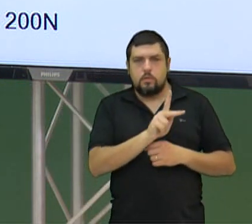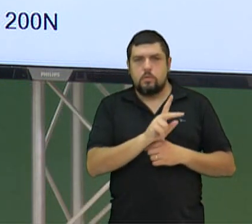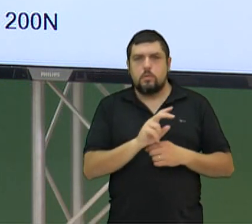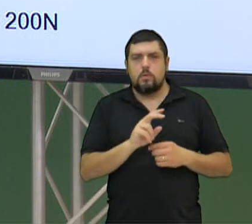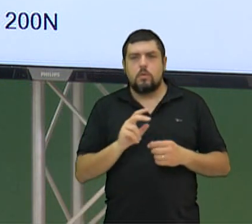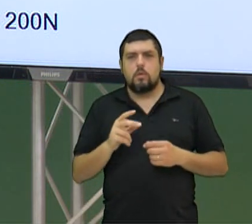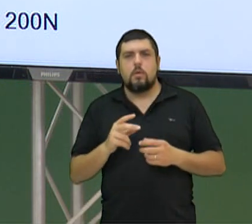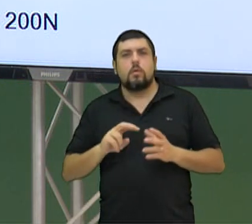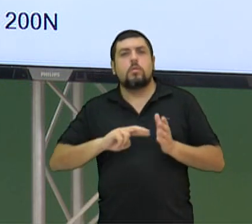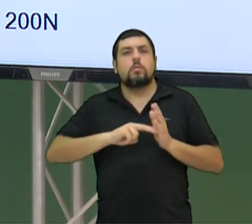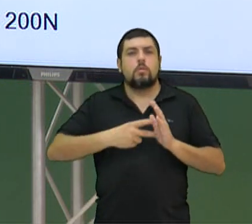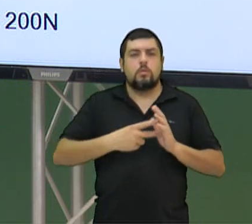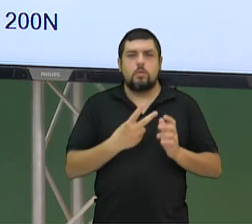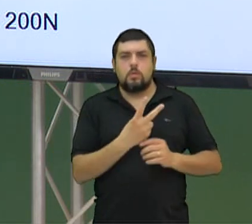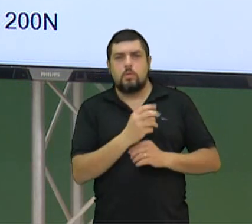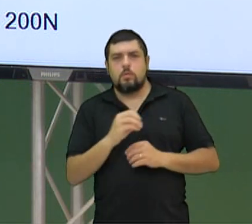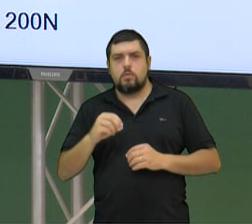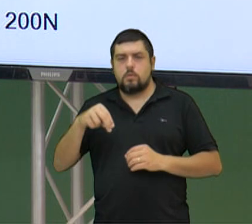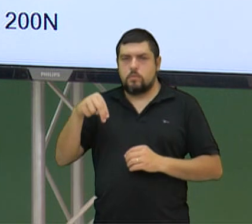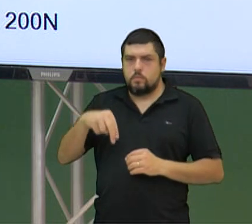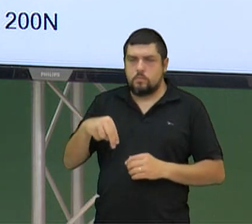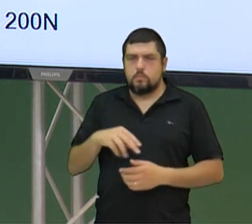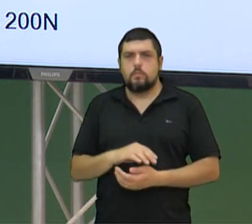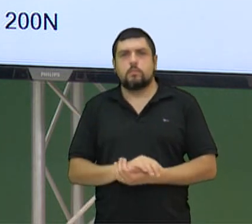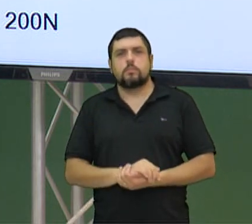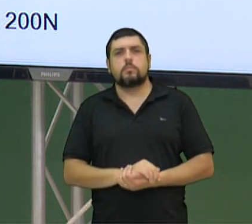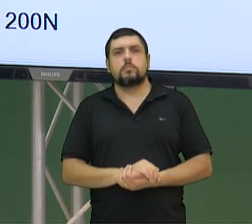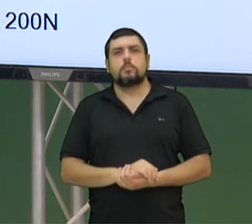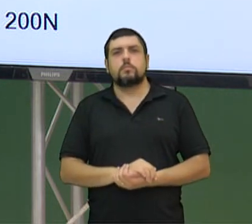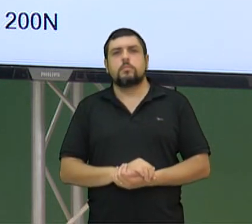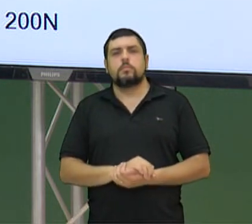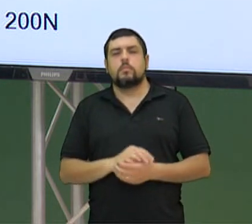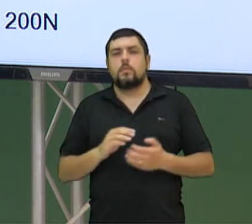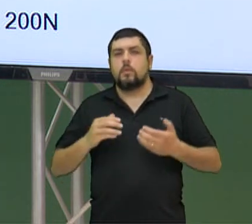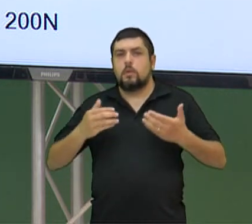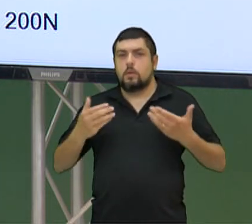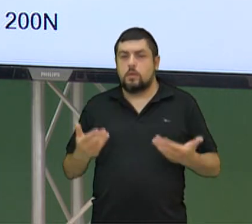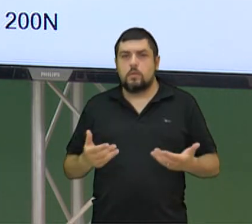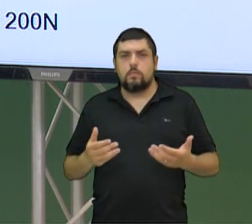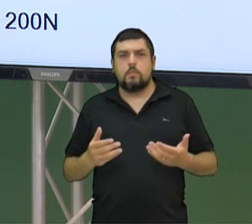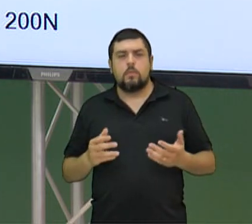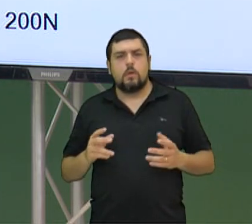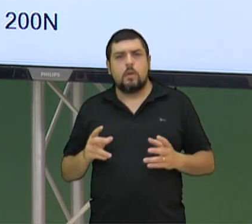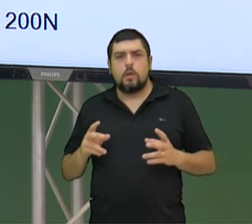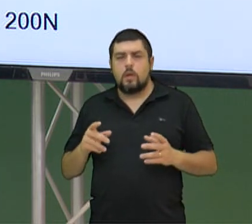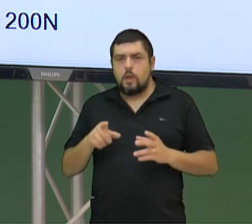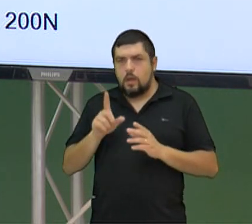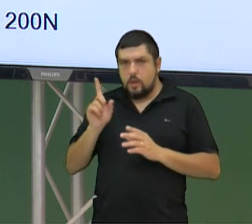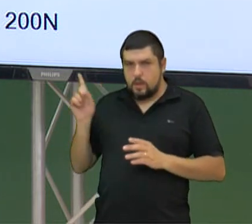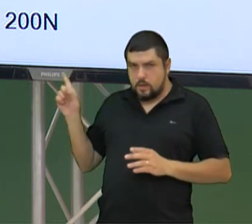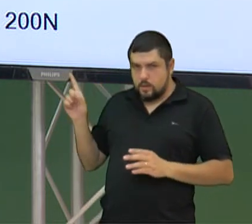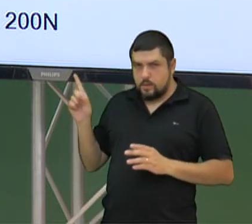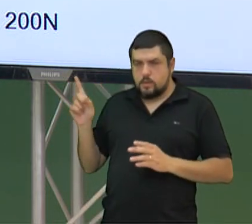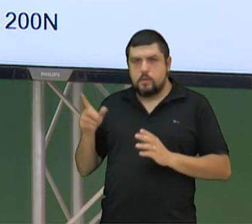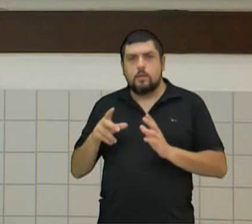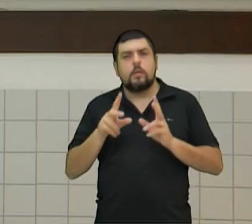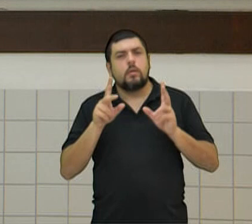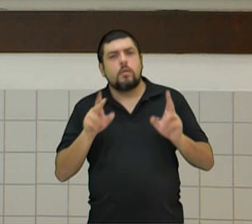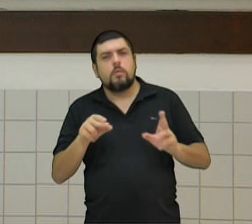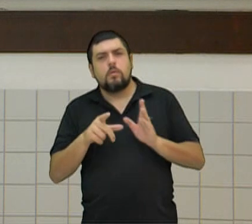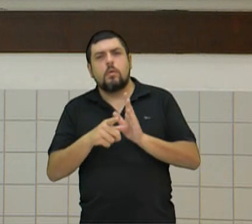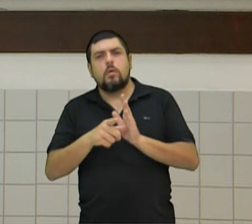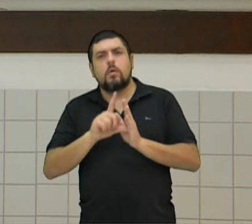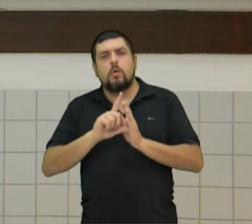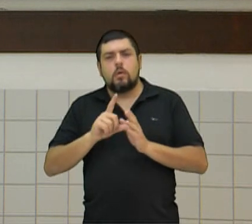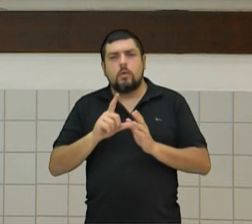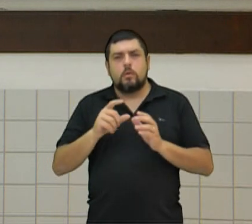newton. Beleza? Então, o que aconteceu aqui, ó? Eu fiz o mesmo esquema que tem aqui, certo? Eu tenho ali, no caso, 3 polias, certo?